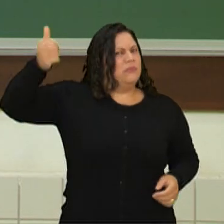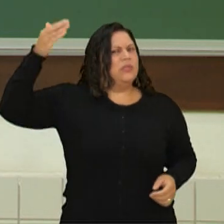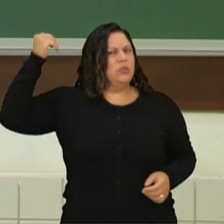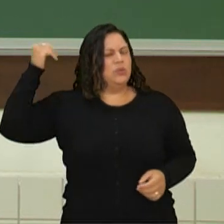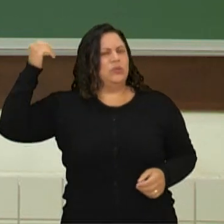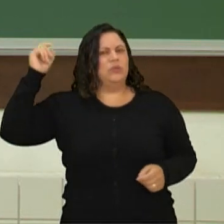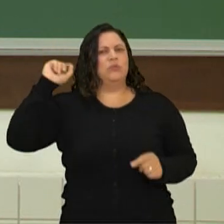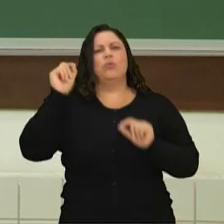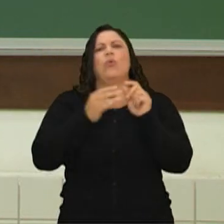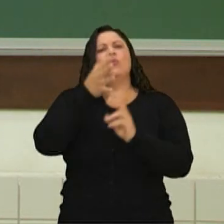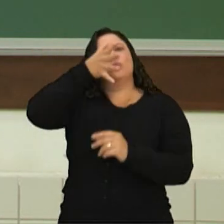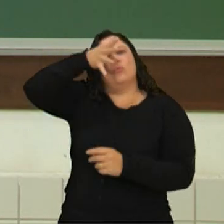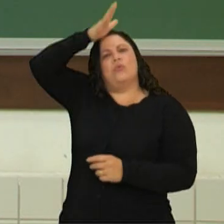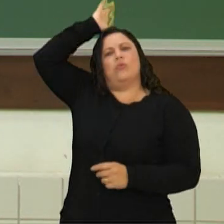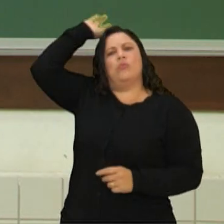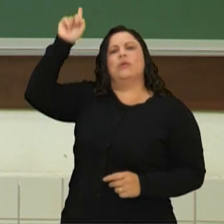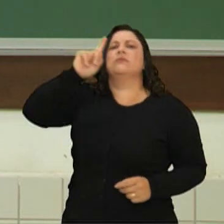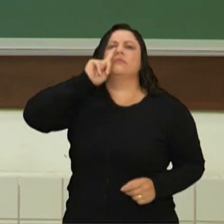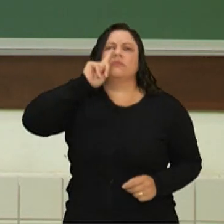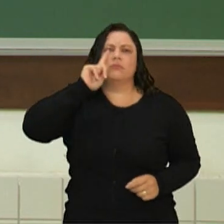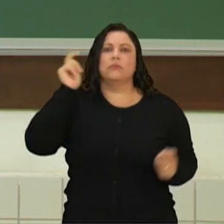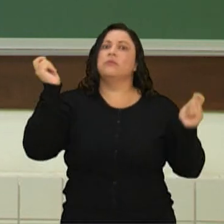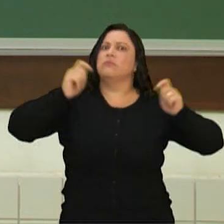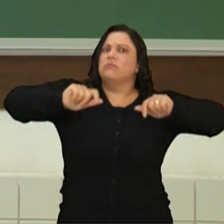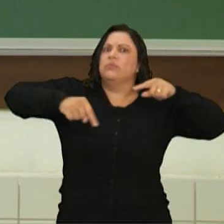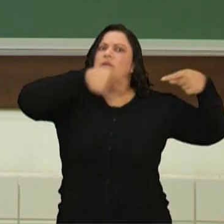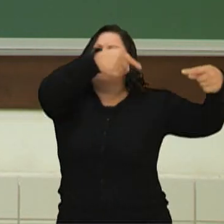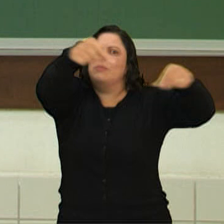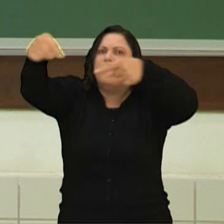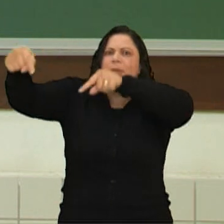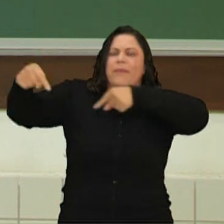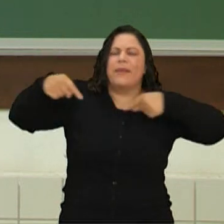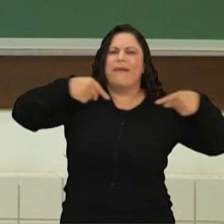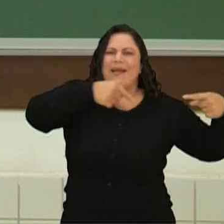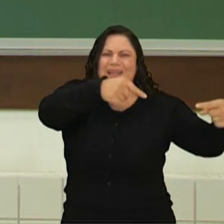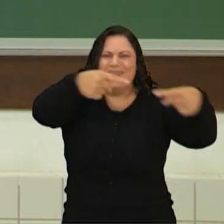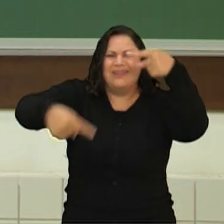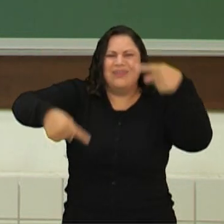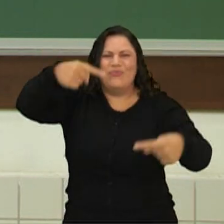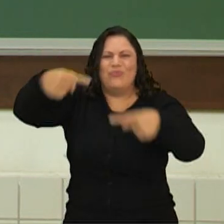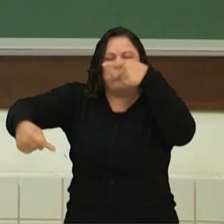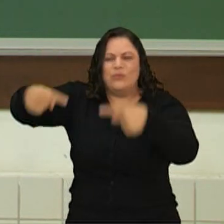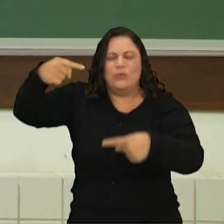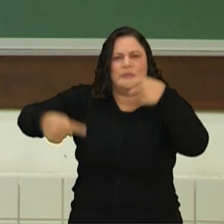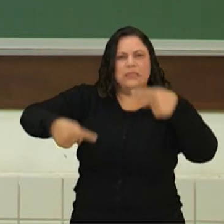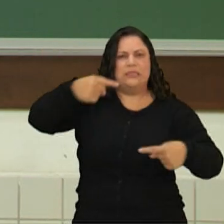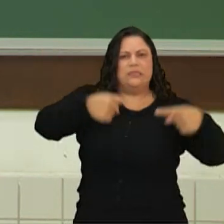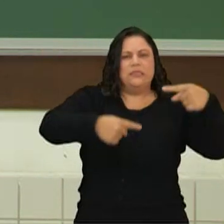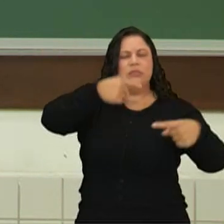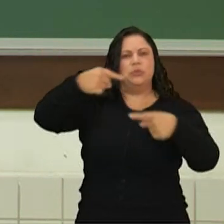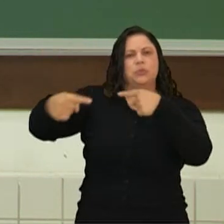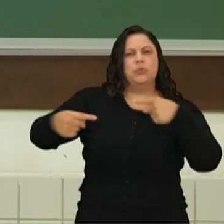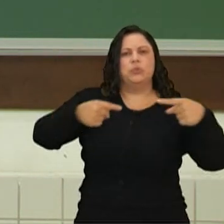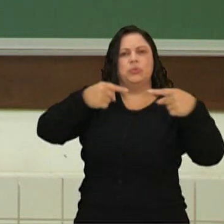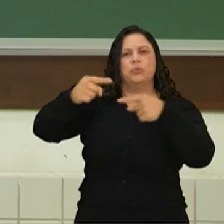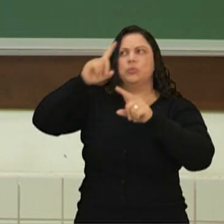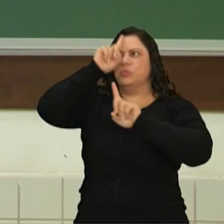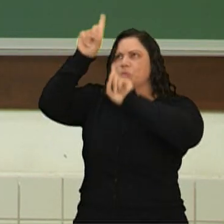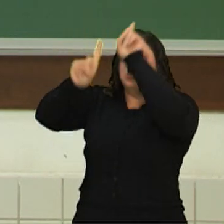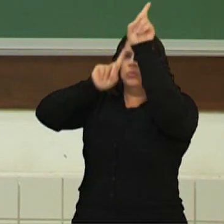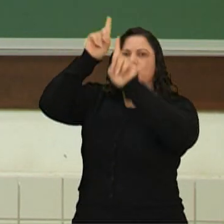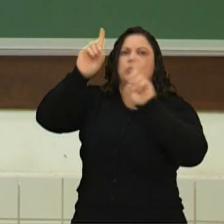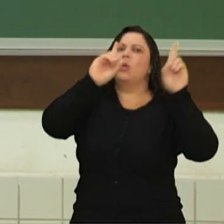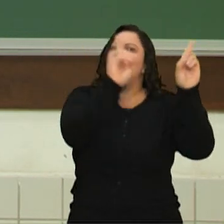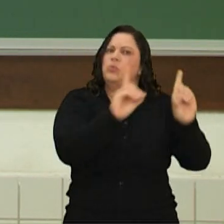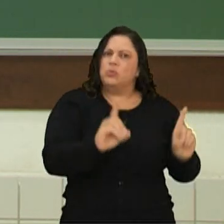né, havia uma questão política em relação à ideia de que os deuses